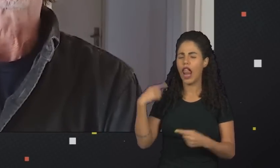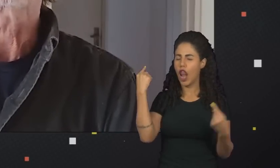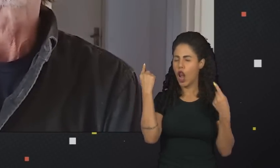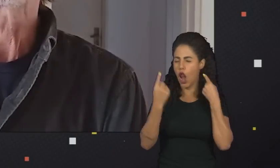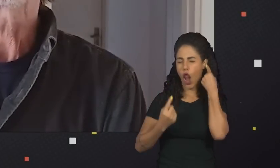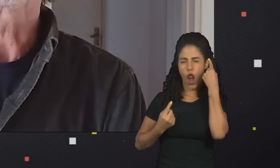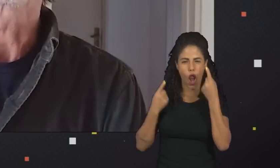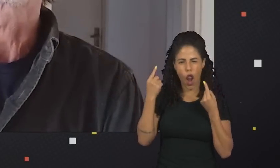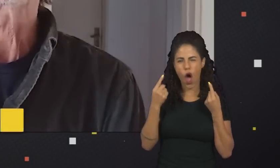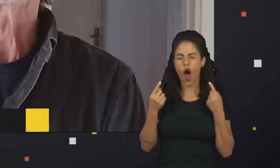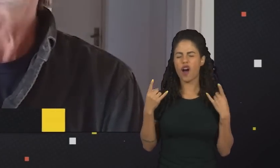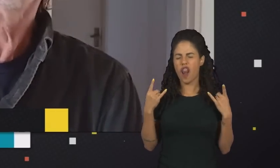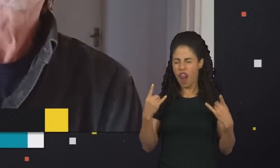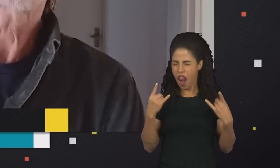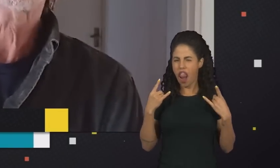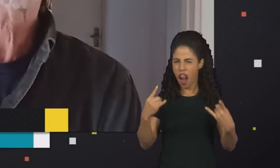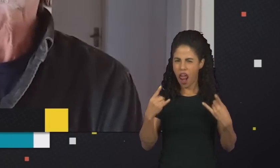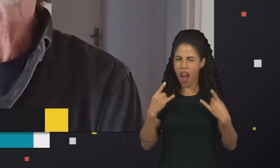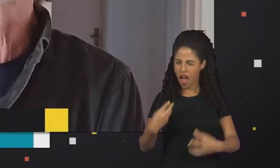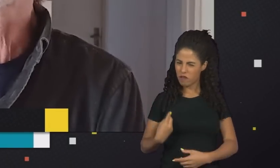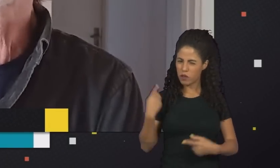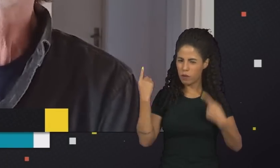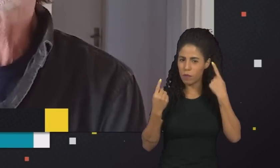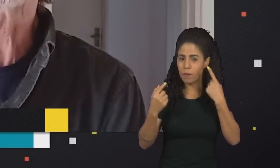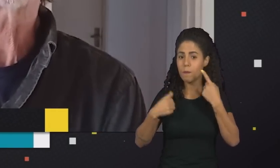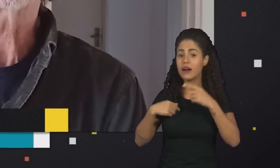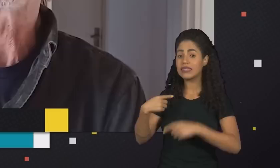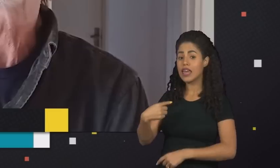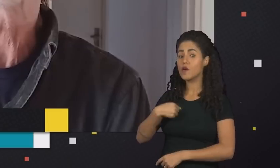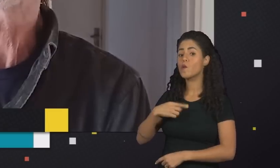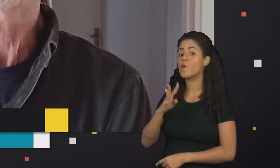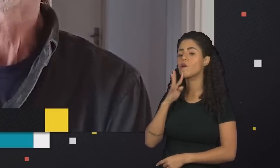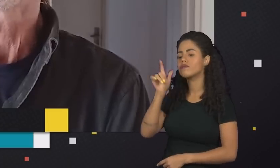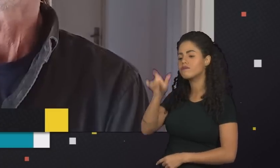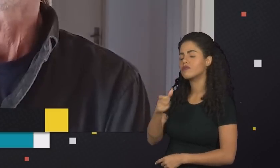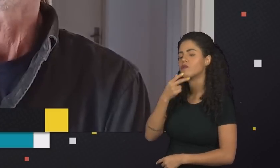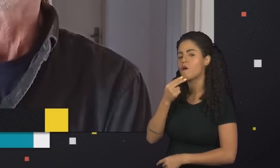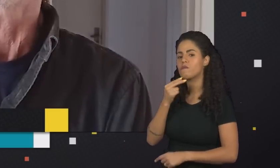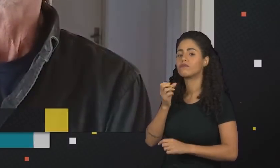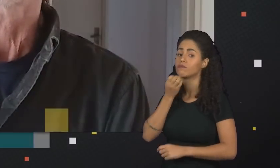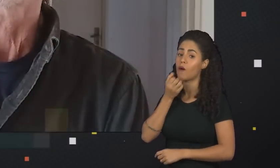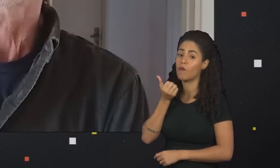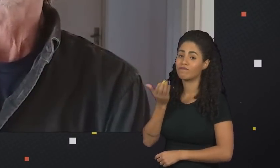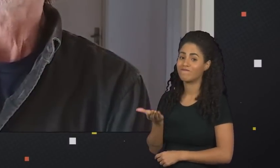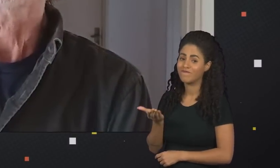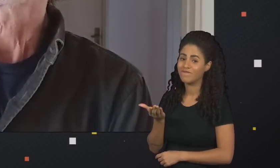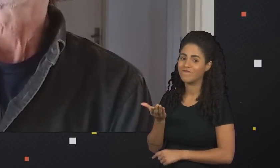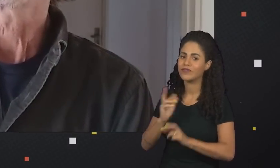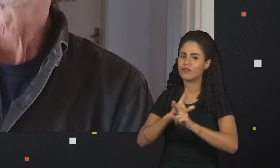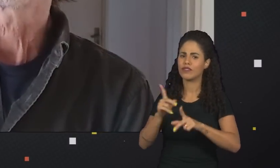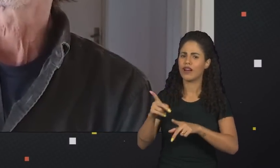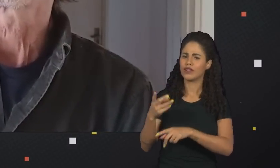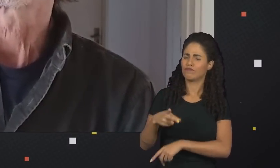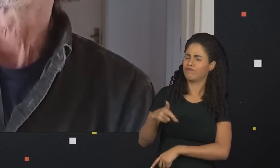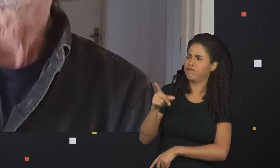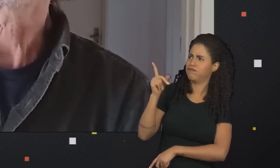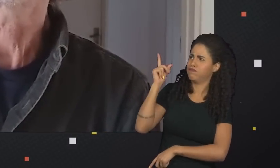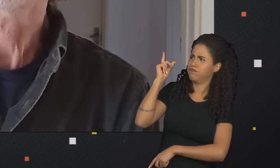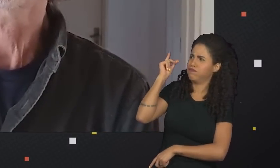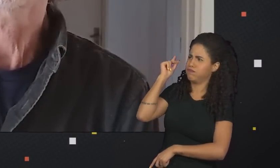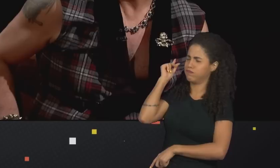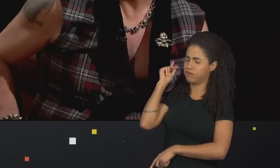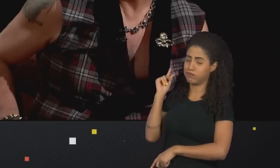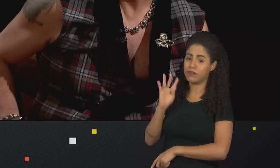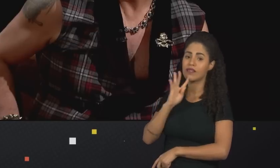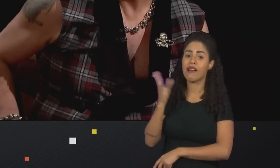malucão, né? Doidão, assim. O Supla que eu conheci era um lorde. Acho que a gente se conhece